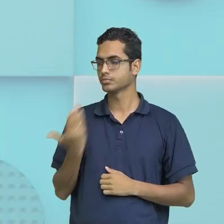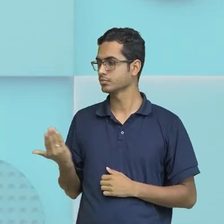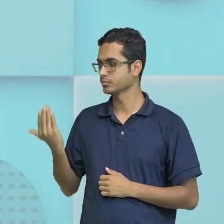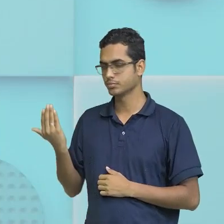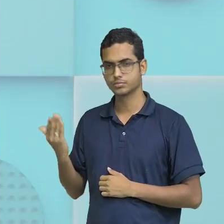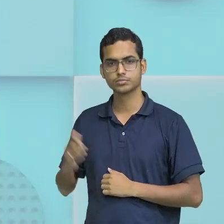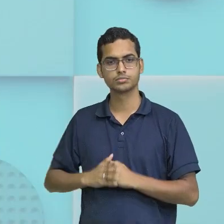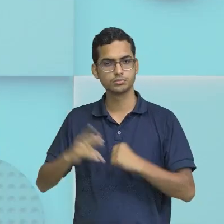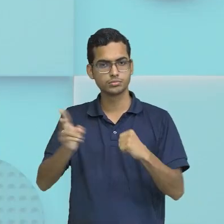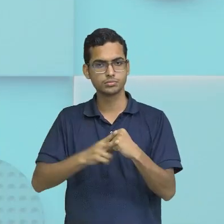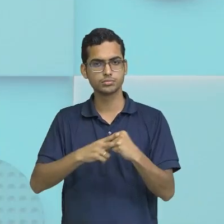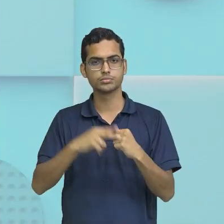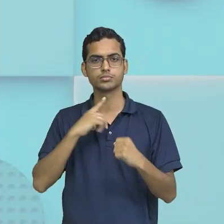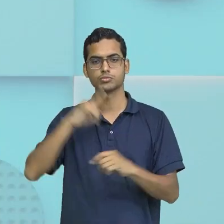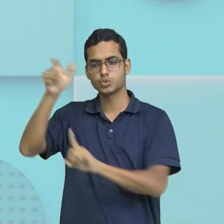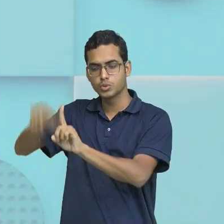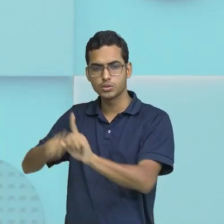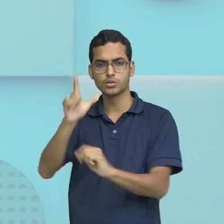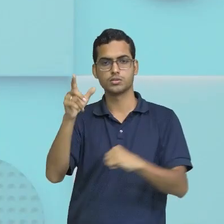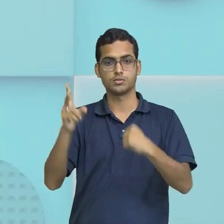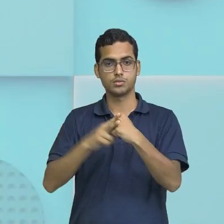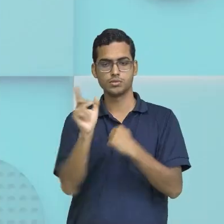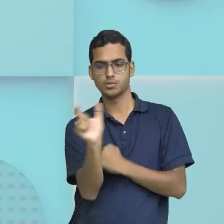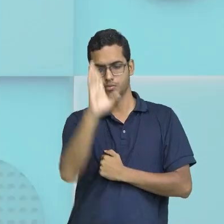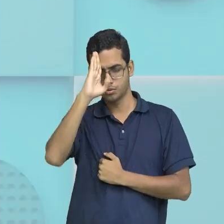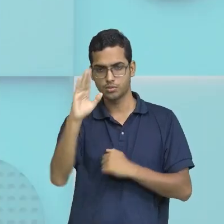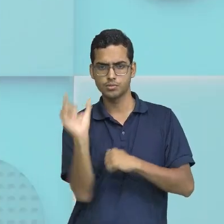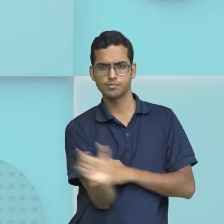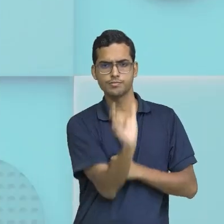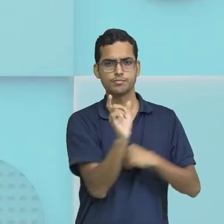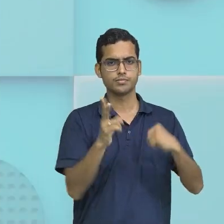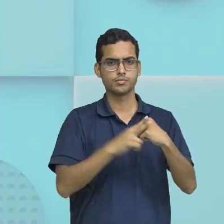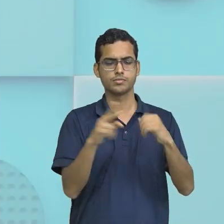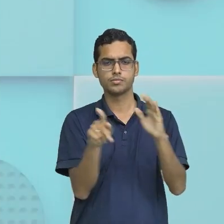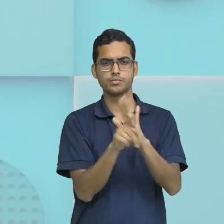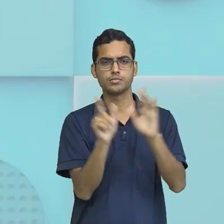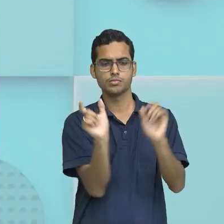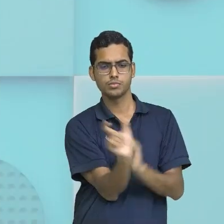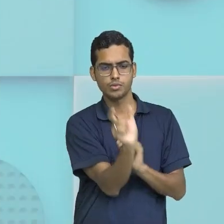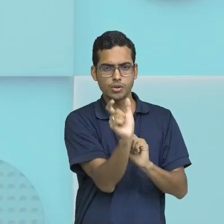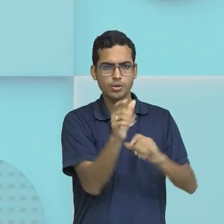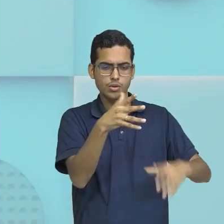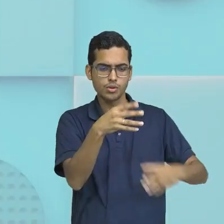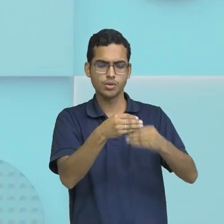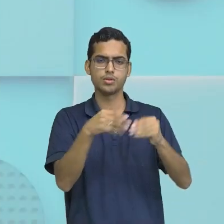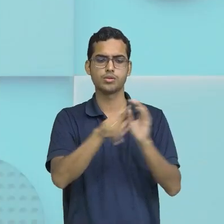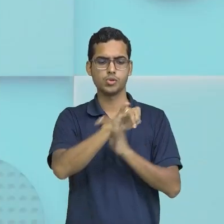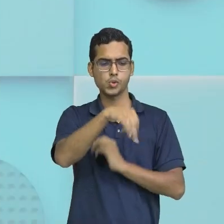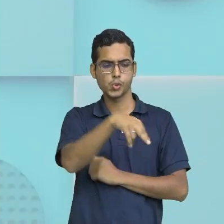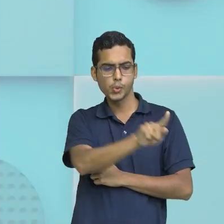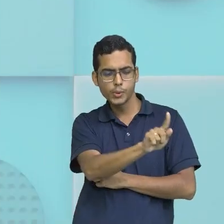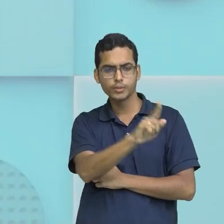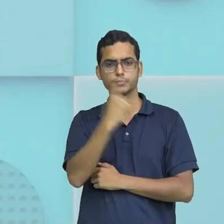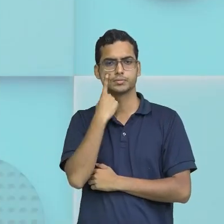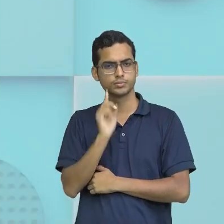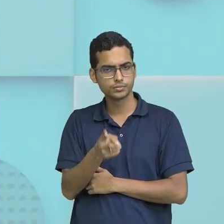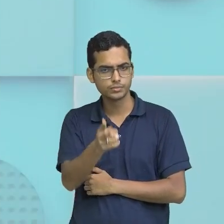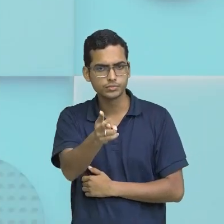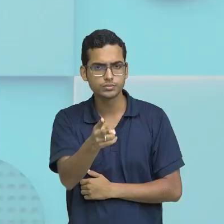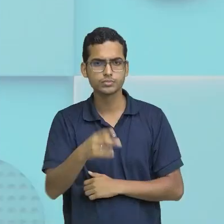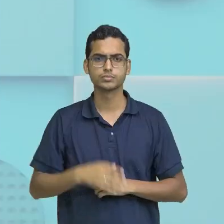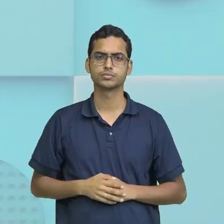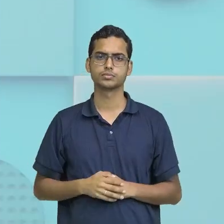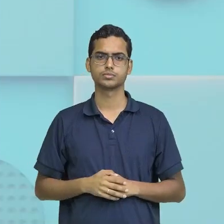verbo principal acrescido de ing, tá certo? Sempre essa estrutura. Todas as vezes que vocês ouvirem a palavrinha